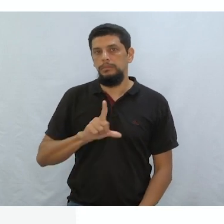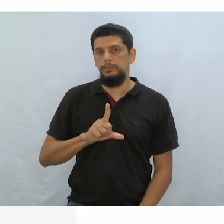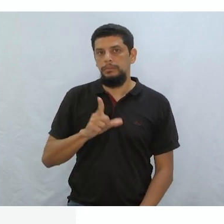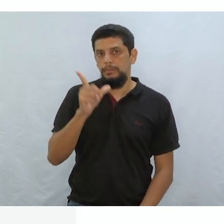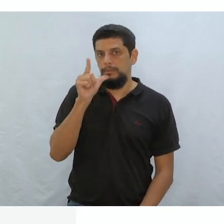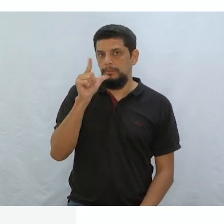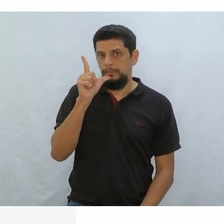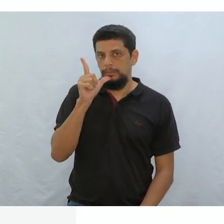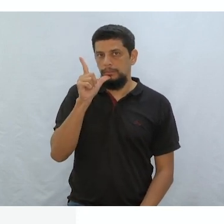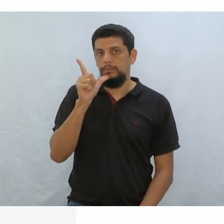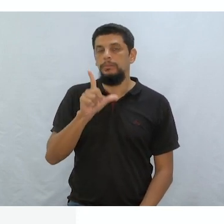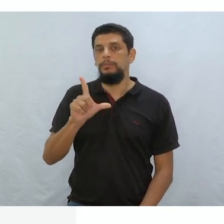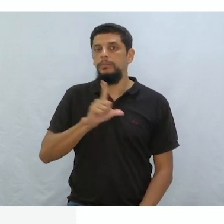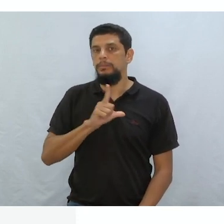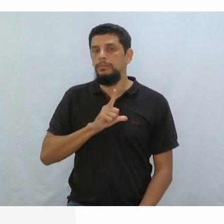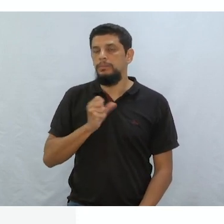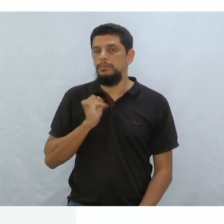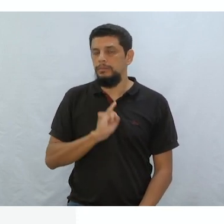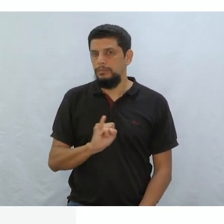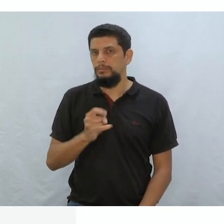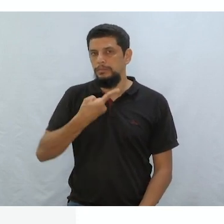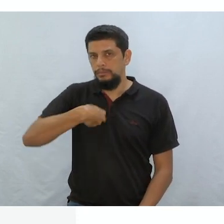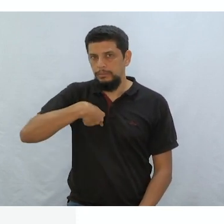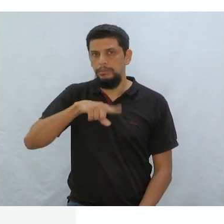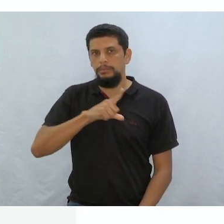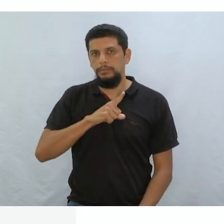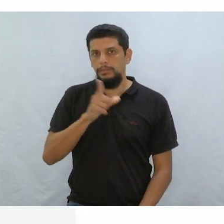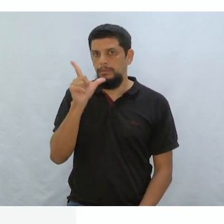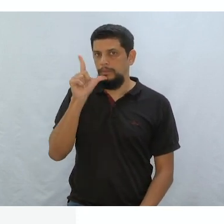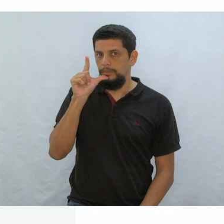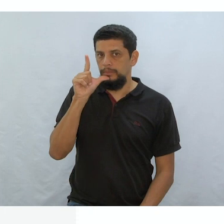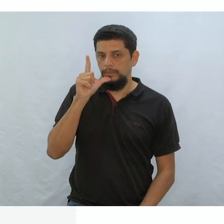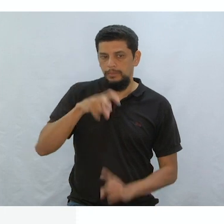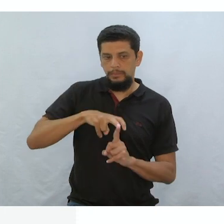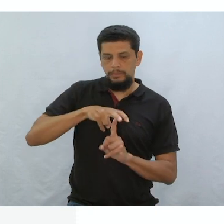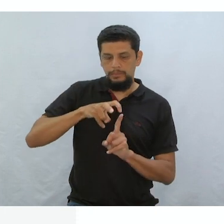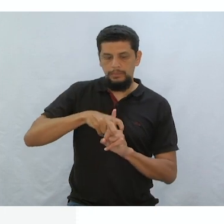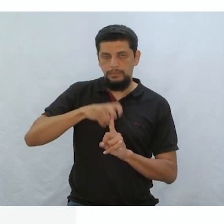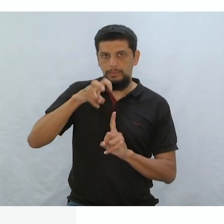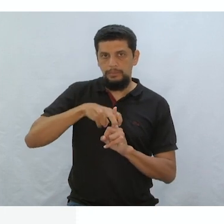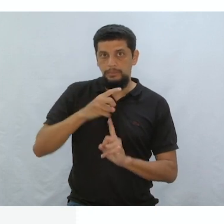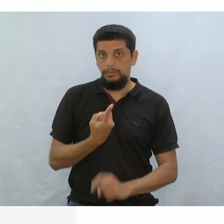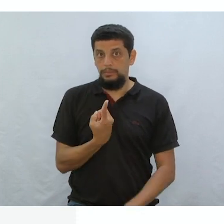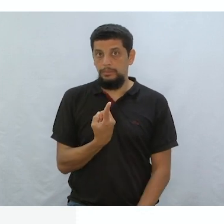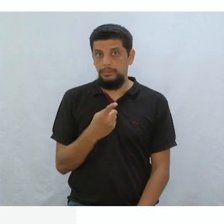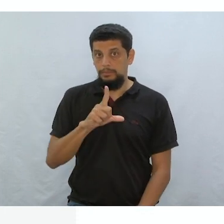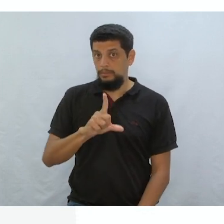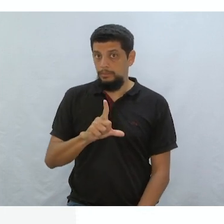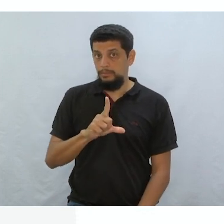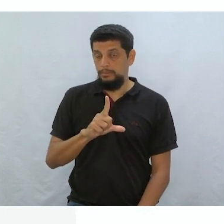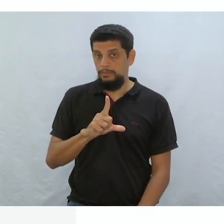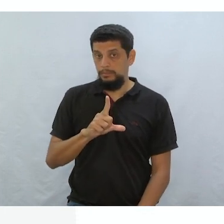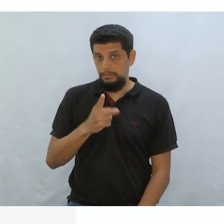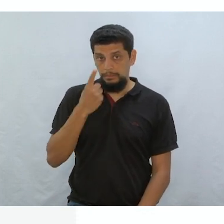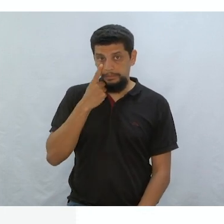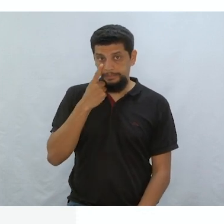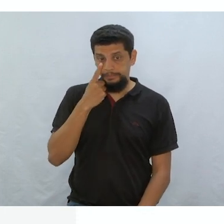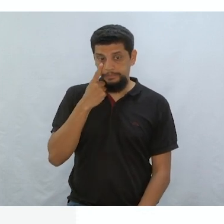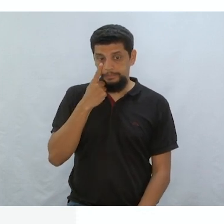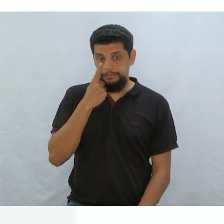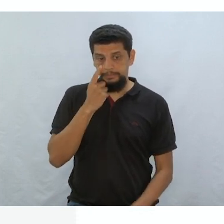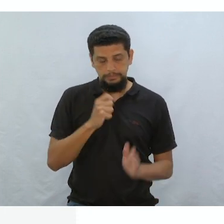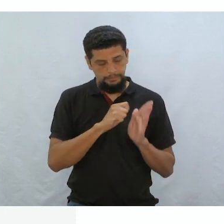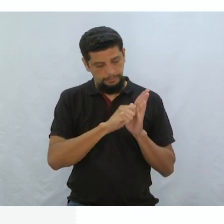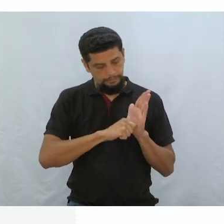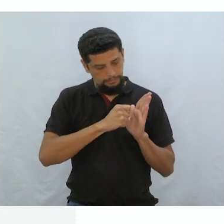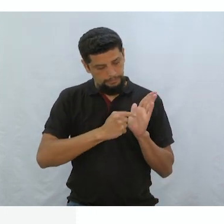Quantos litros de água temos? Se nós tivermos uma garrafa de água de 1 litro, olhem